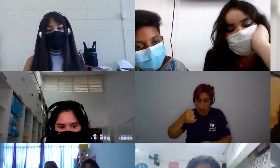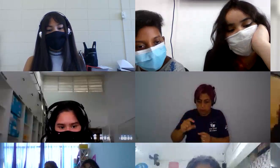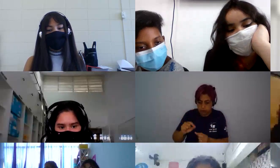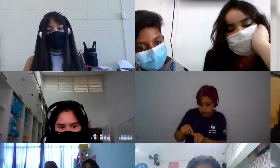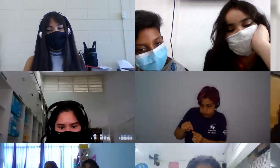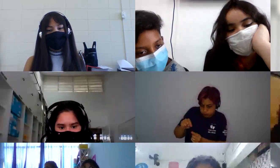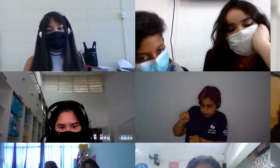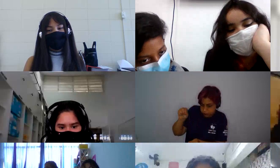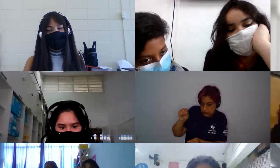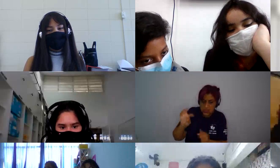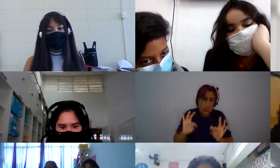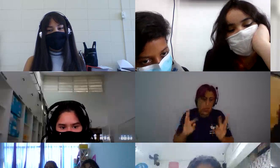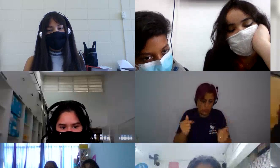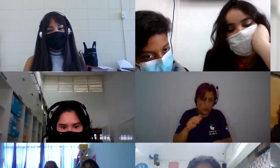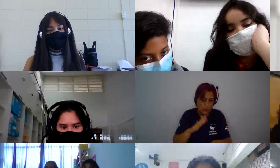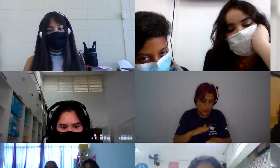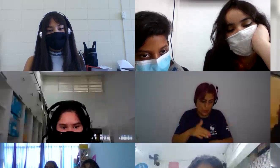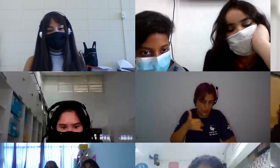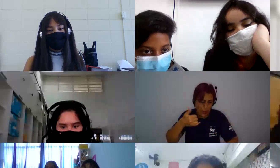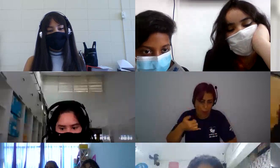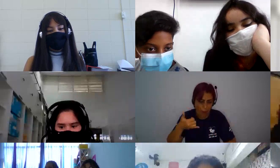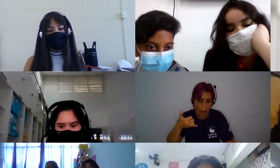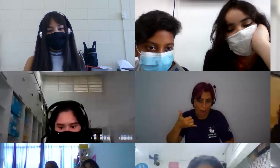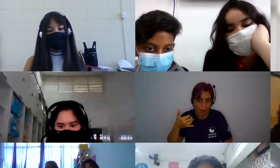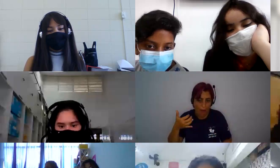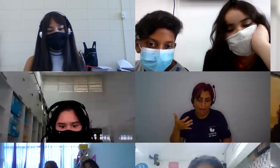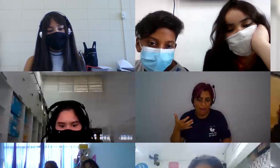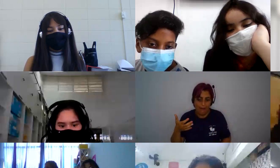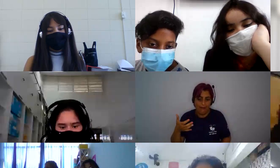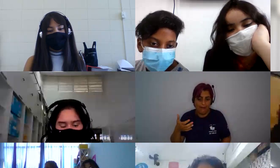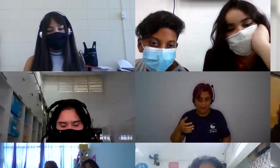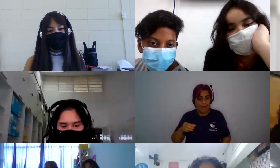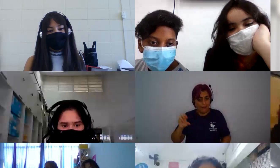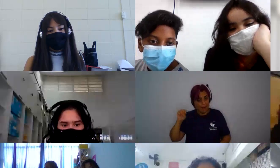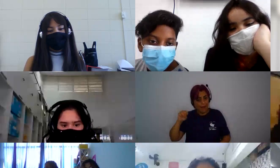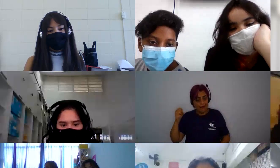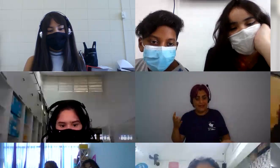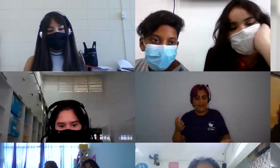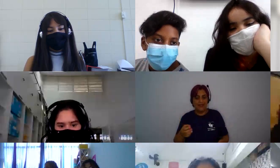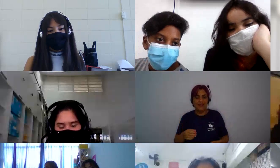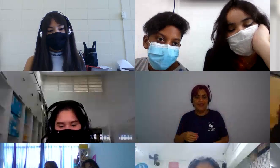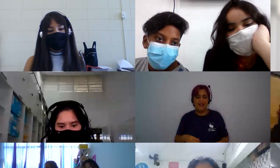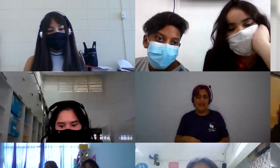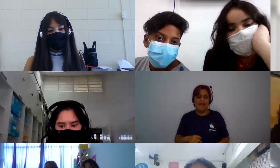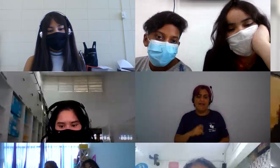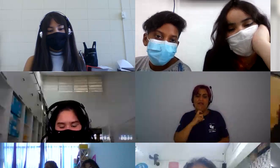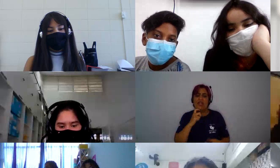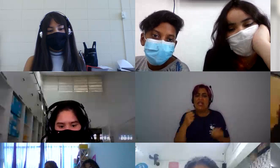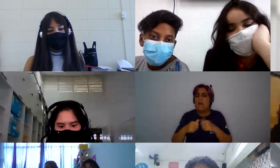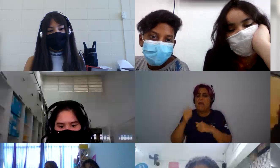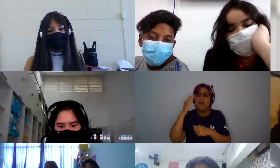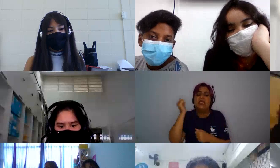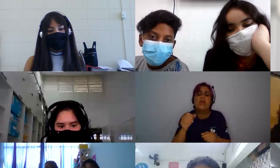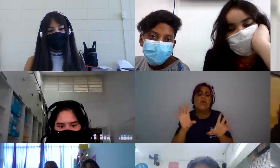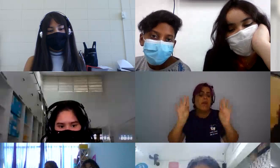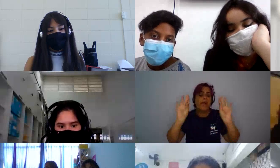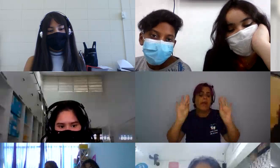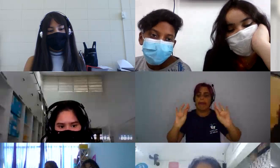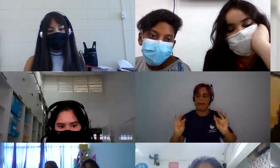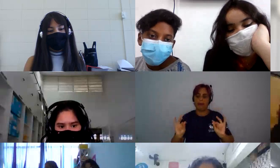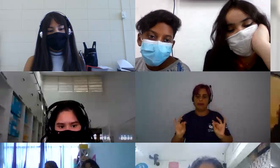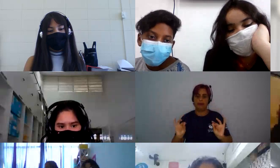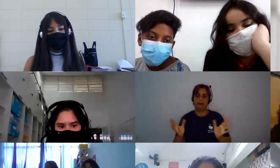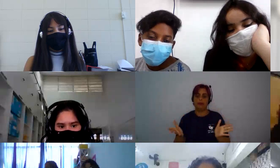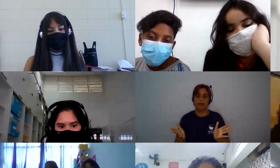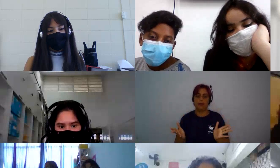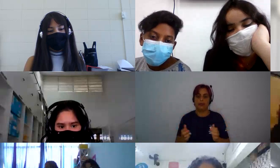Todo mundo faz cocô aqui, concorda comigo? Nádia, você faz cocô também? Claro que faz. Mas ninguém precisa saber esses detalhes. Então também cuidado com essa ideia.